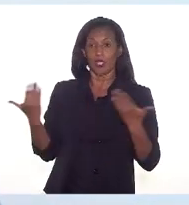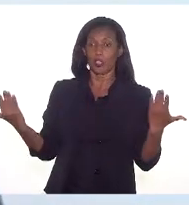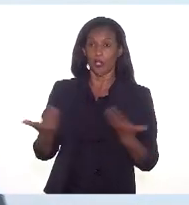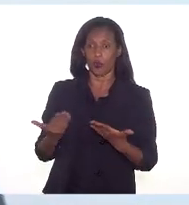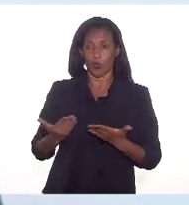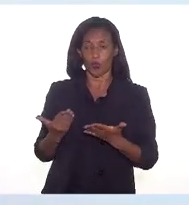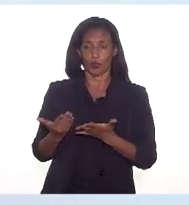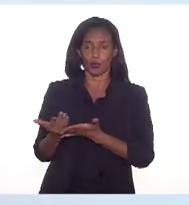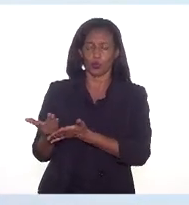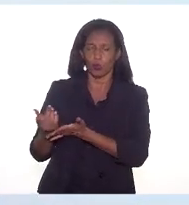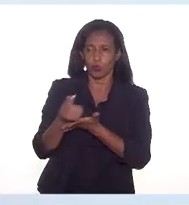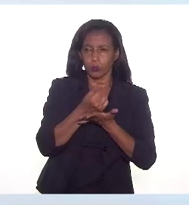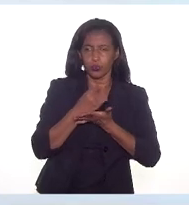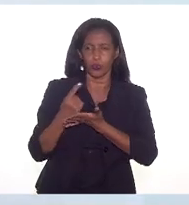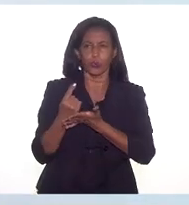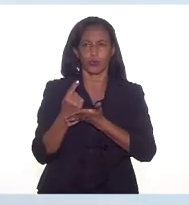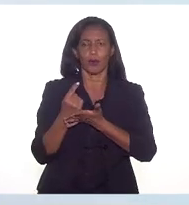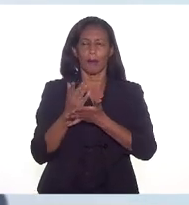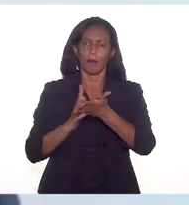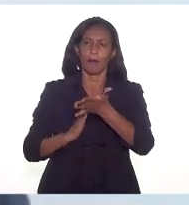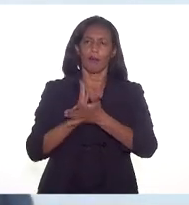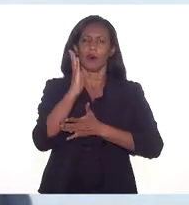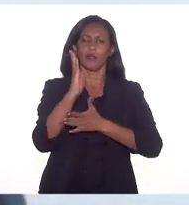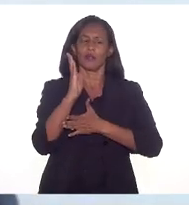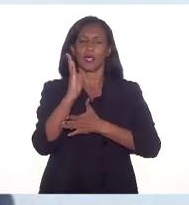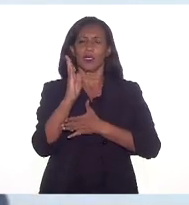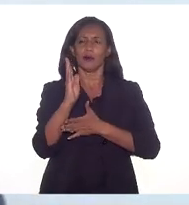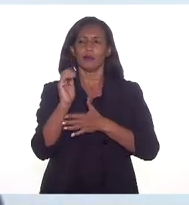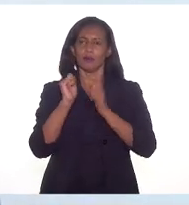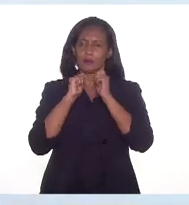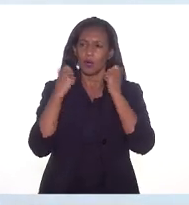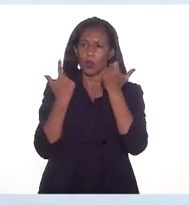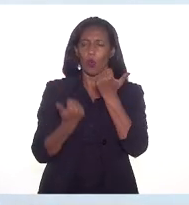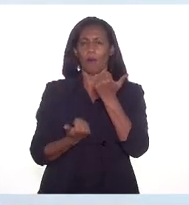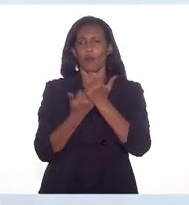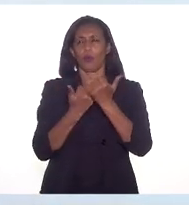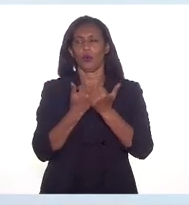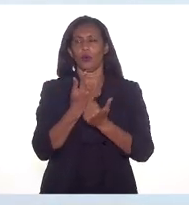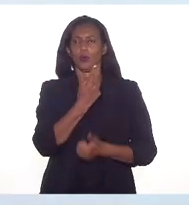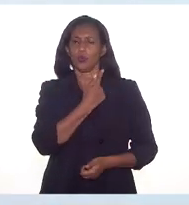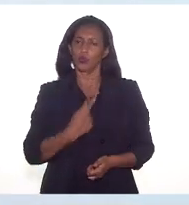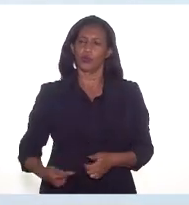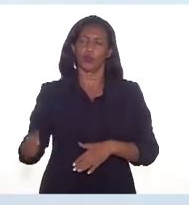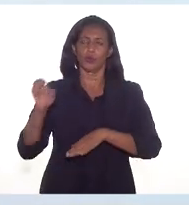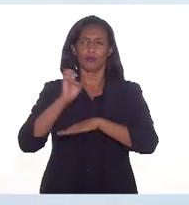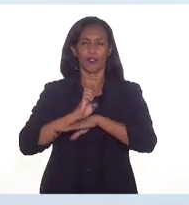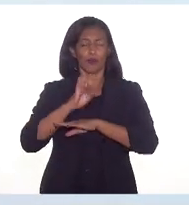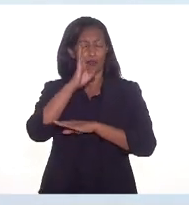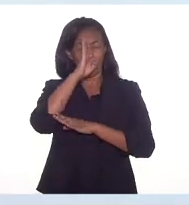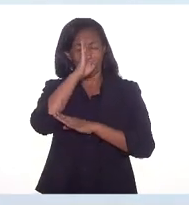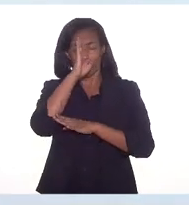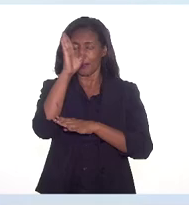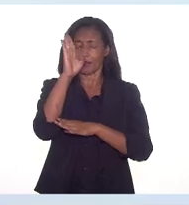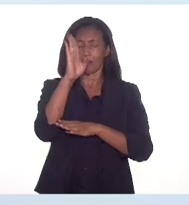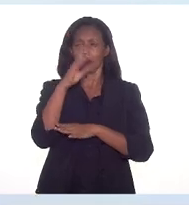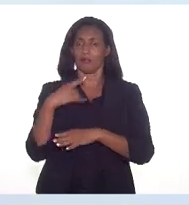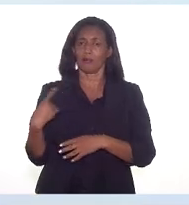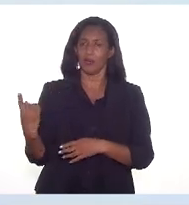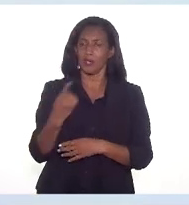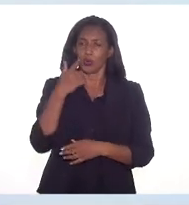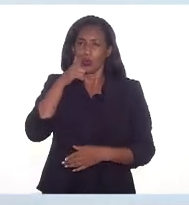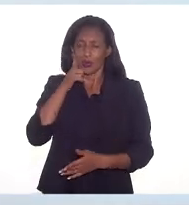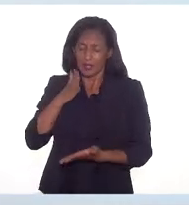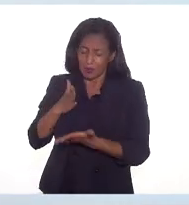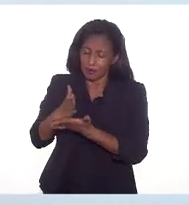o orçamento aprovado pela Assembleia Legislativa, com apoio do governo do Estado, foi fundamental para que a gente conseguisse